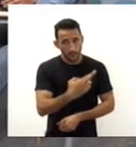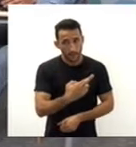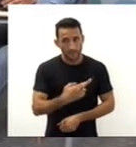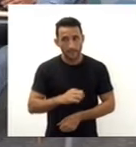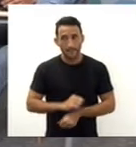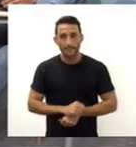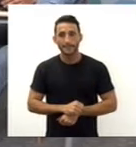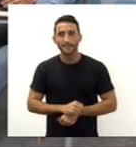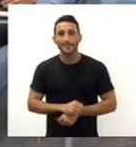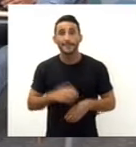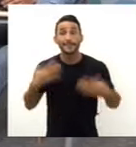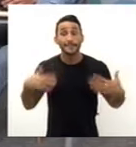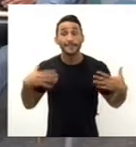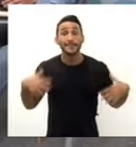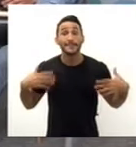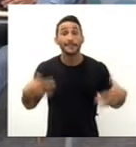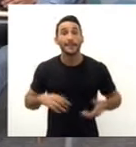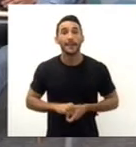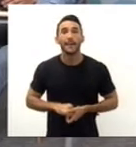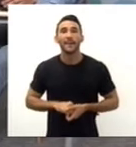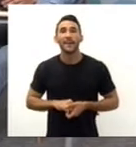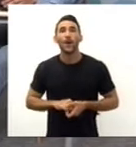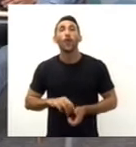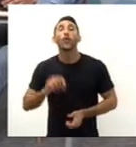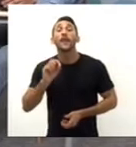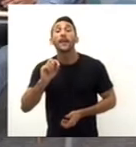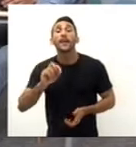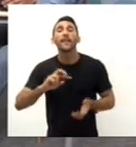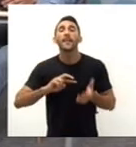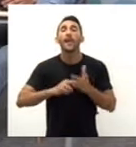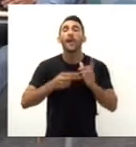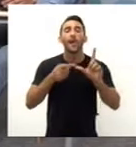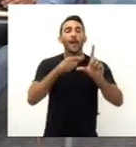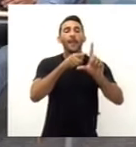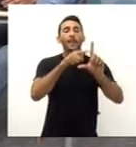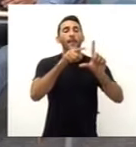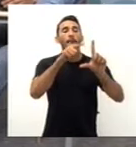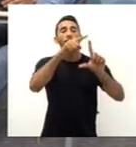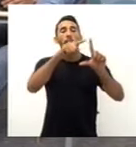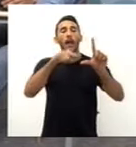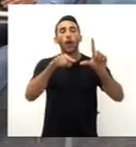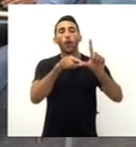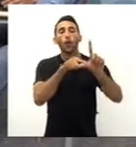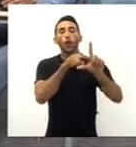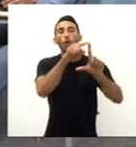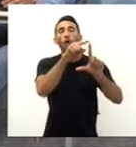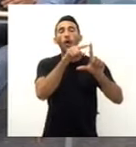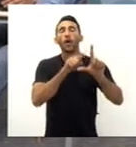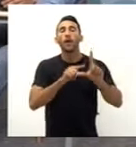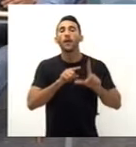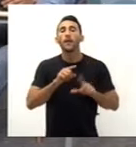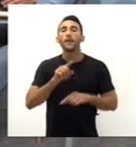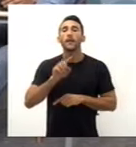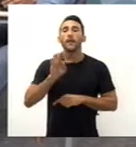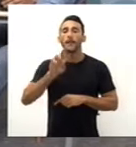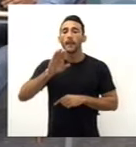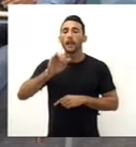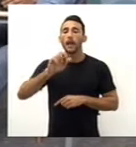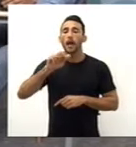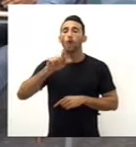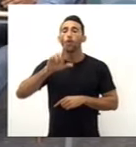se eles já mandam algum questionamento, falando um pouquinho sobre o triângulo, retângulo, né, como você disse, a classificação Isso. quanto aos lados e